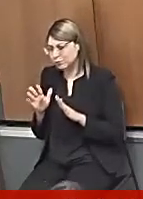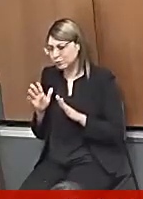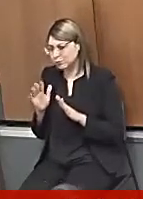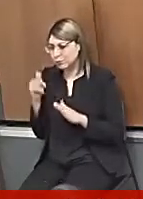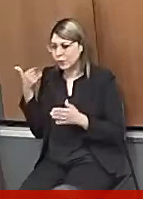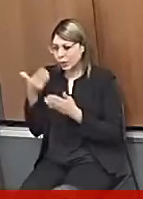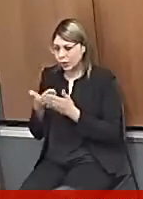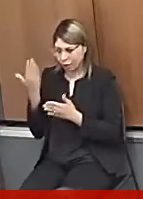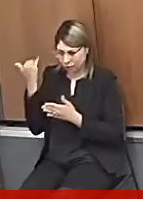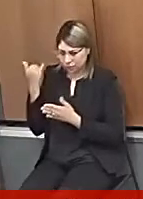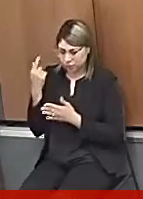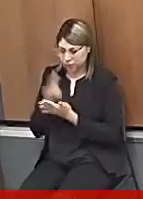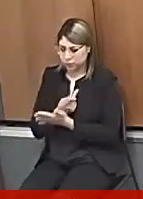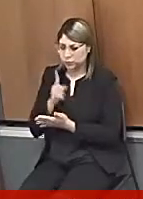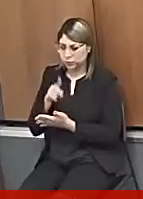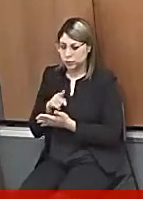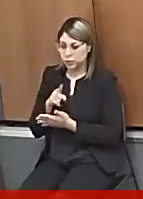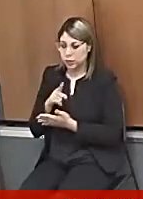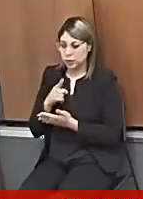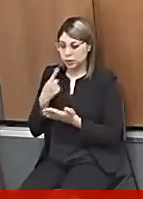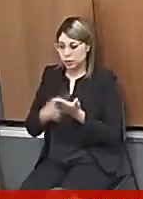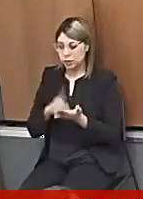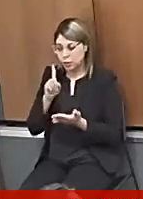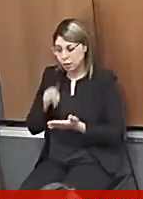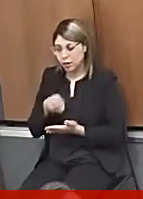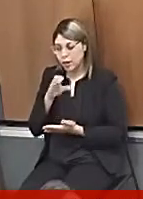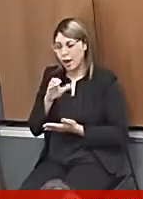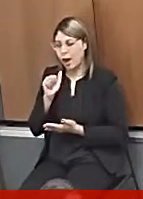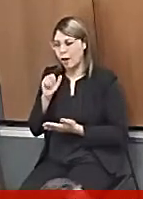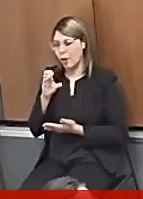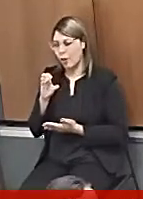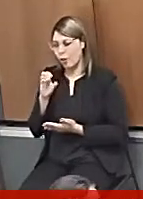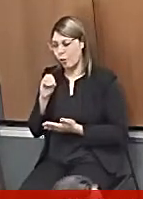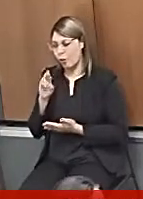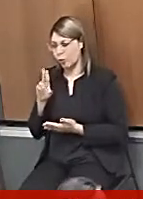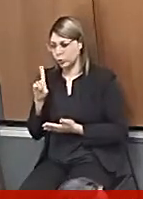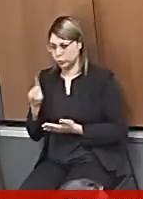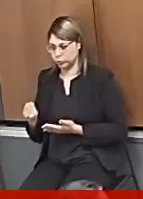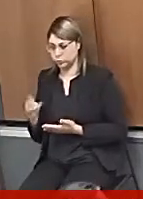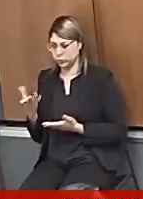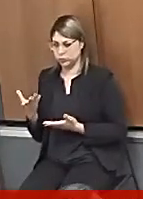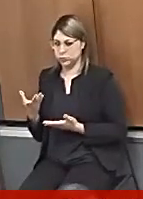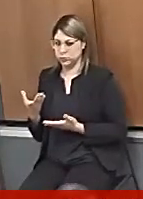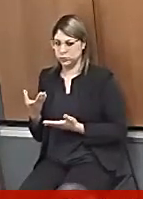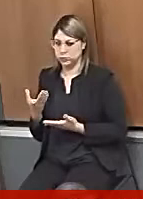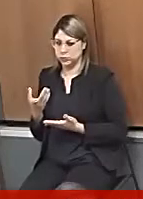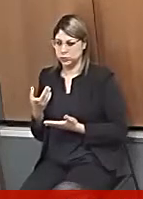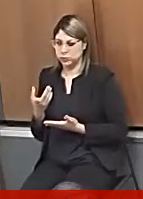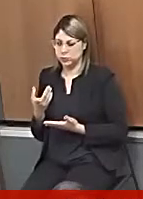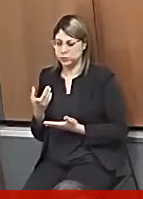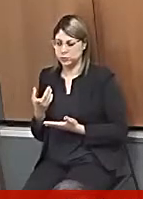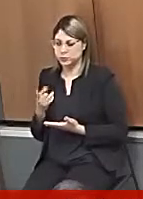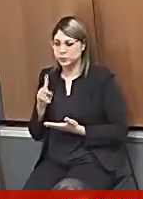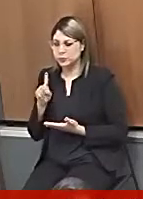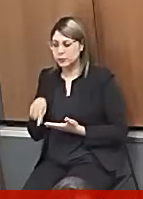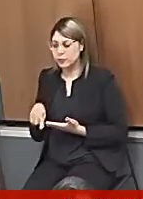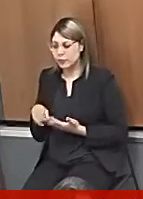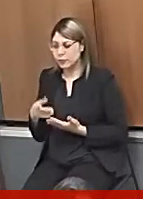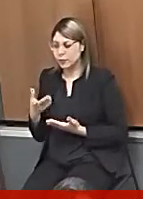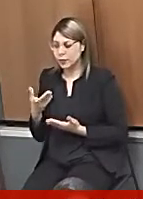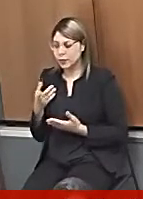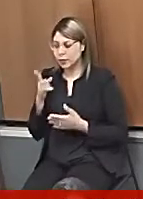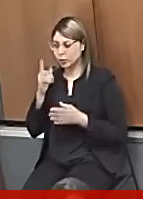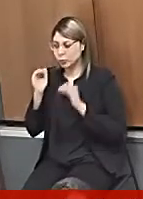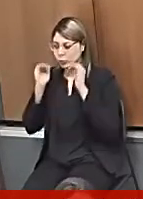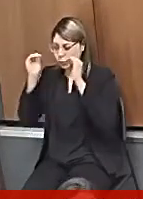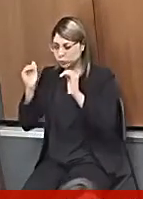momento sempre há jurisprudência considerava a data de publicação do acórdão e nakele naquele julgamento da lei veja um pouco talvez seja um pouco simbólico isso é o